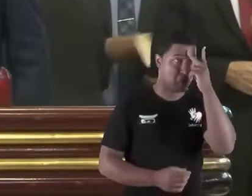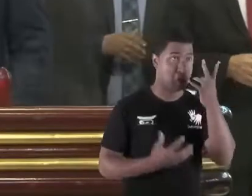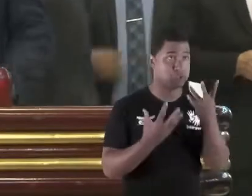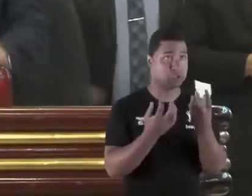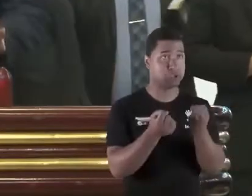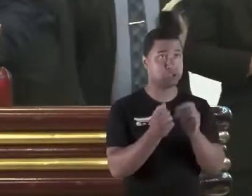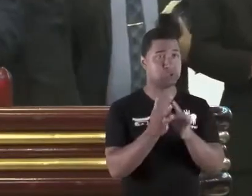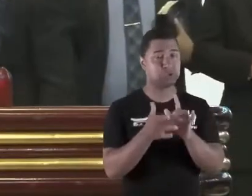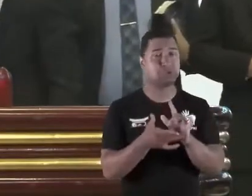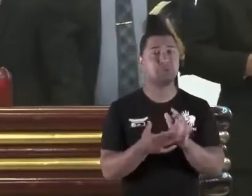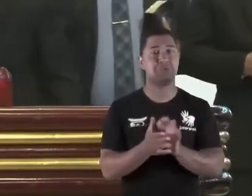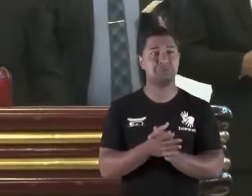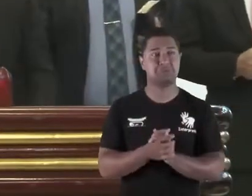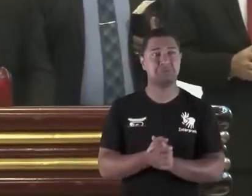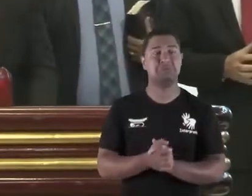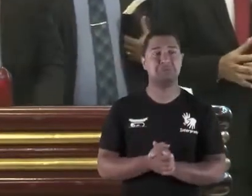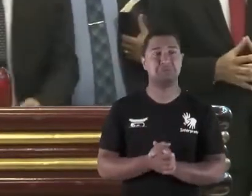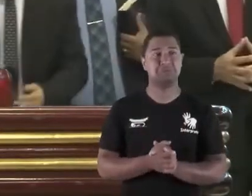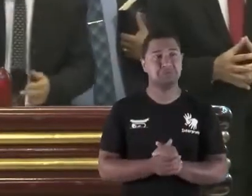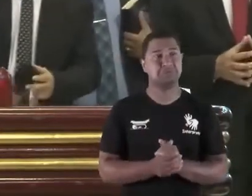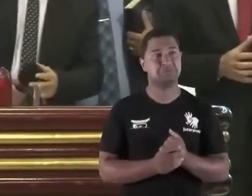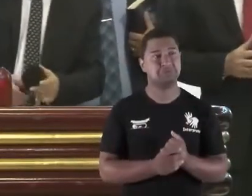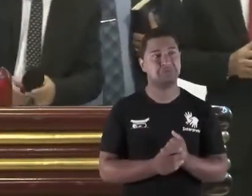Meus irmãos, a paz do Senhor.